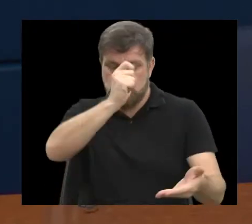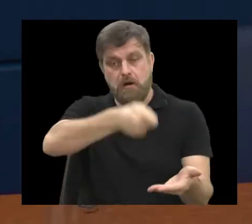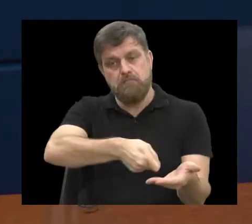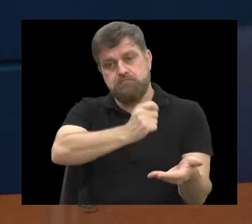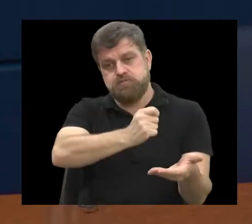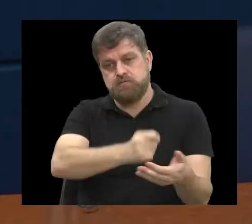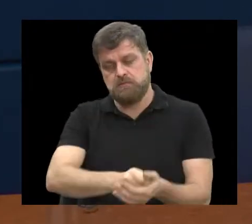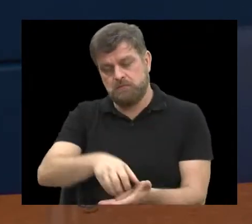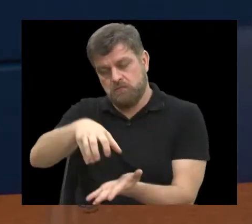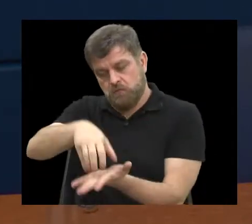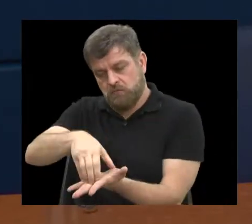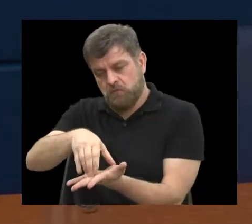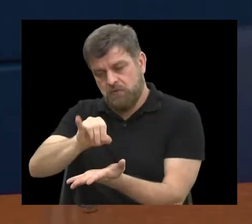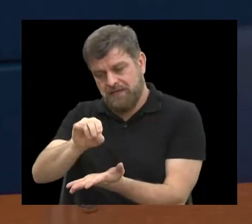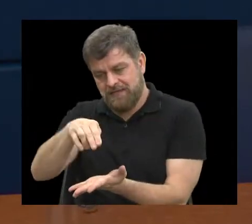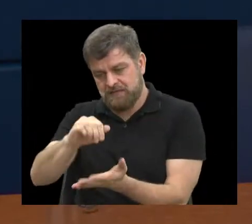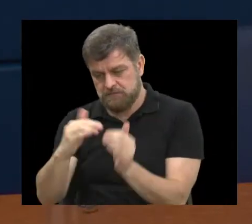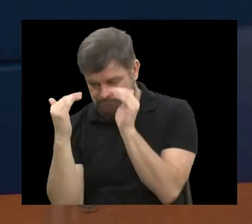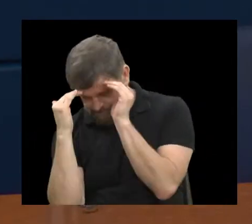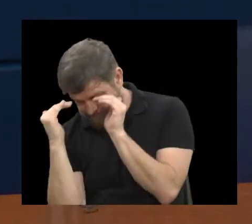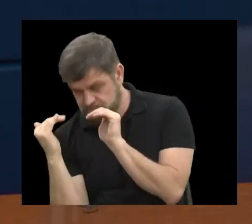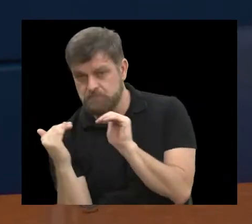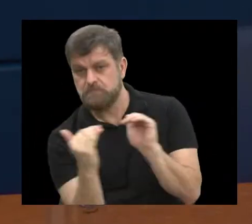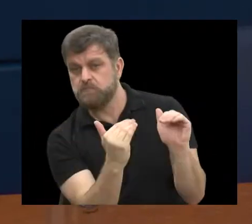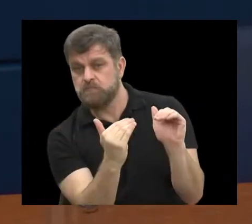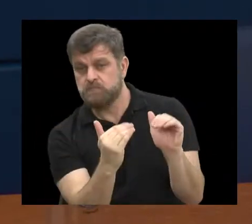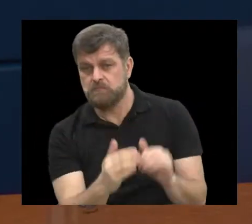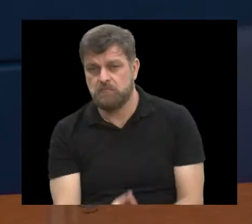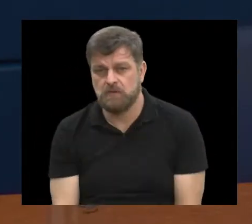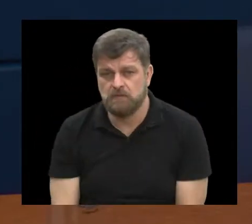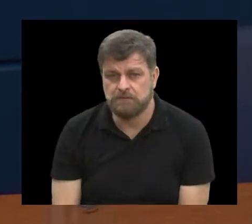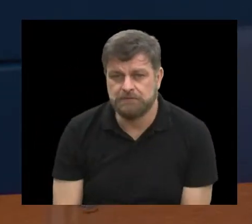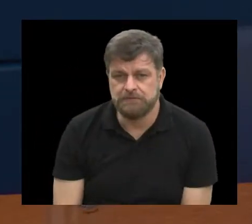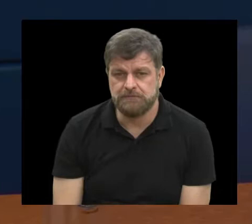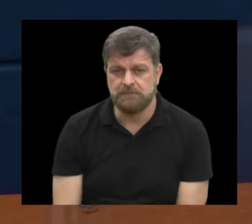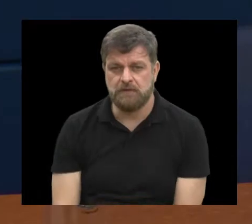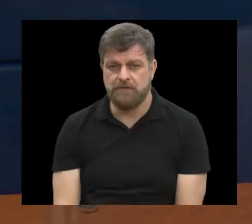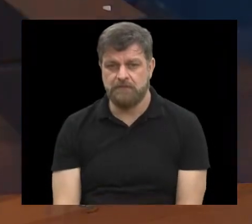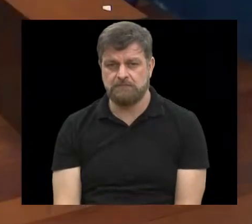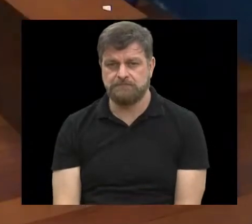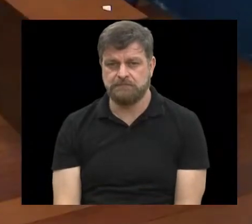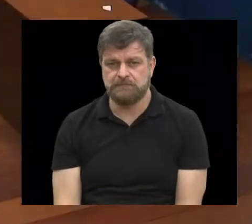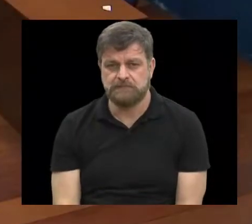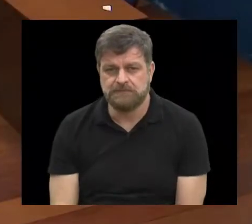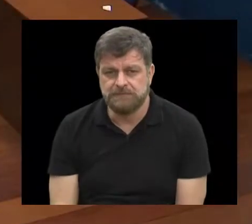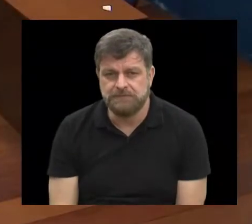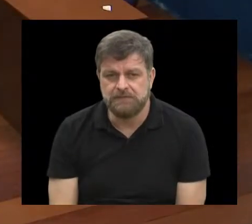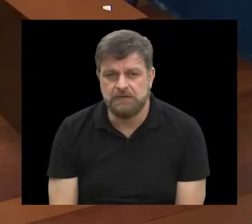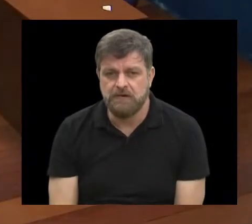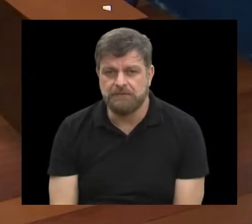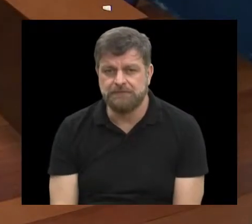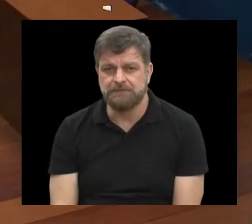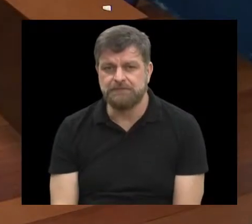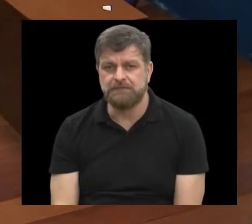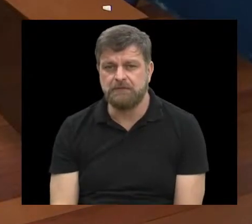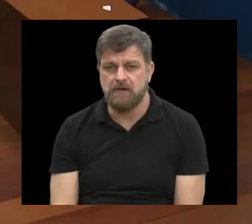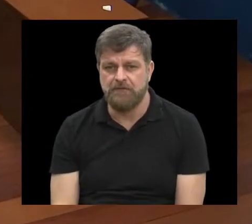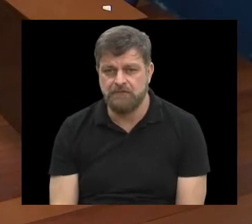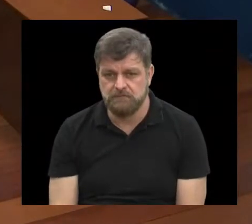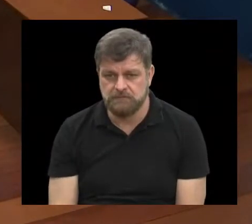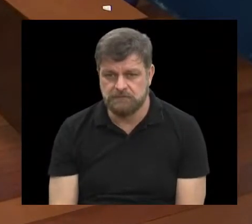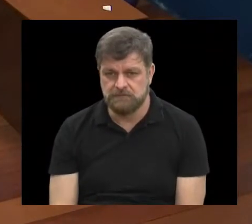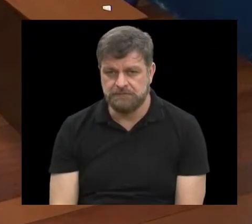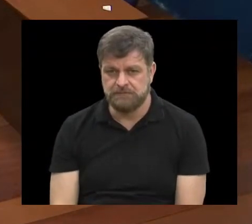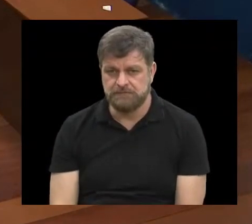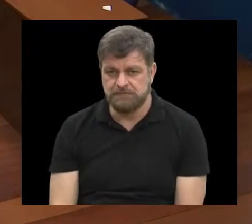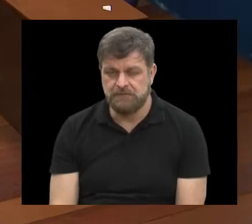o INSS cumpre, tá? Esse é o fluxo. Mais perguntas? Daí a gente já